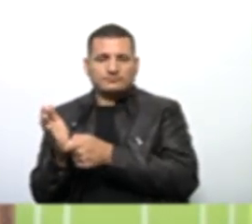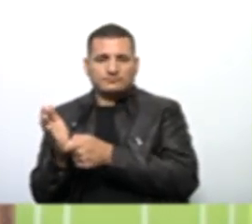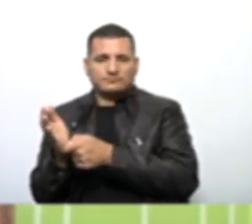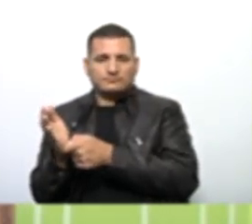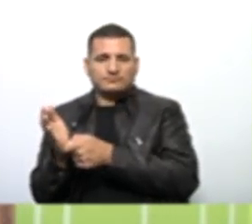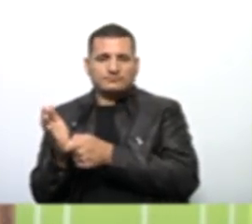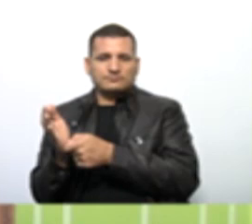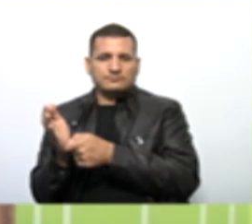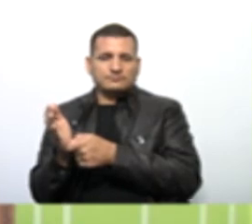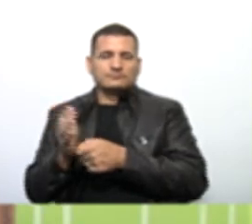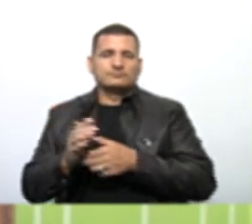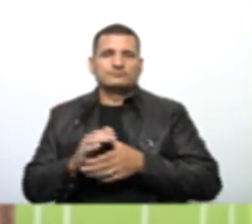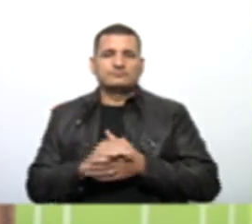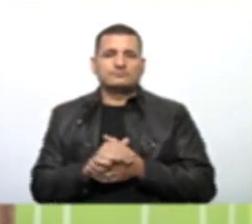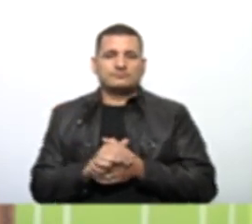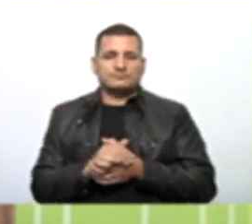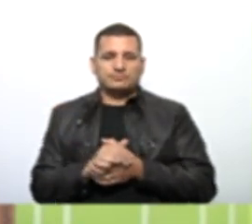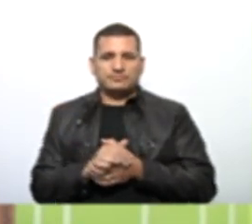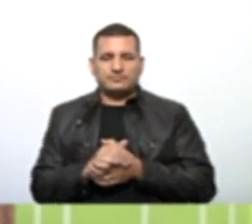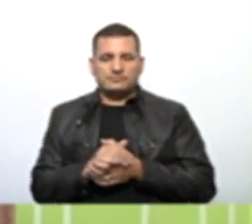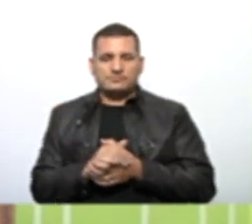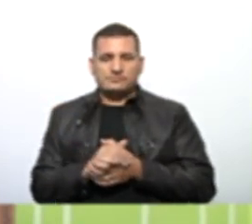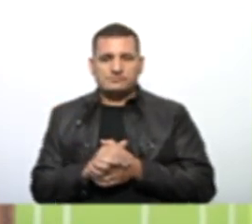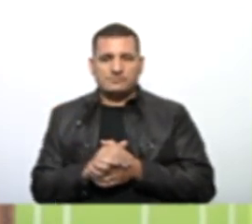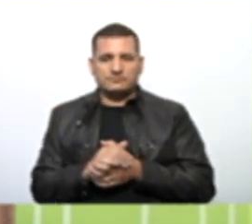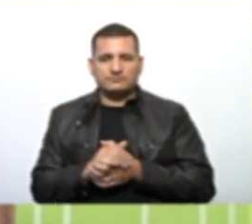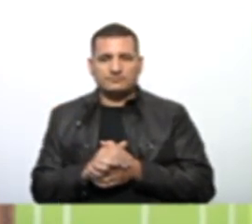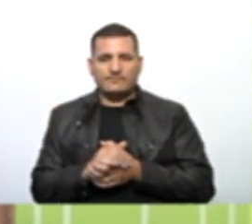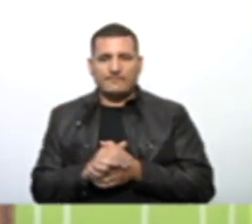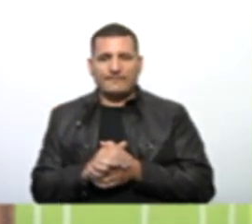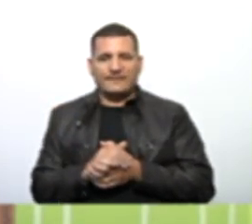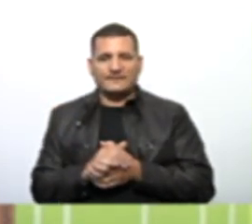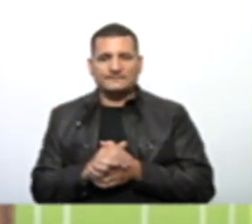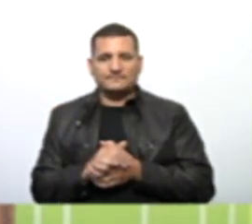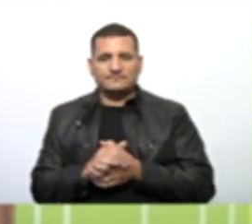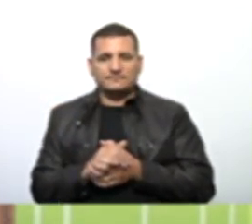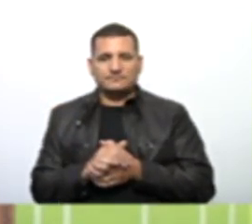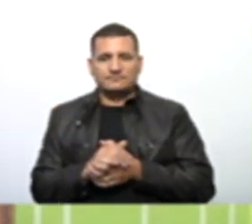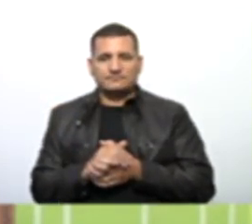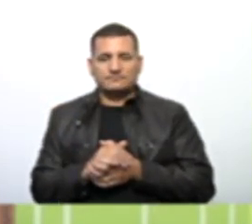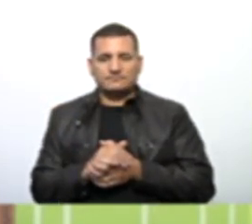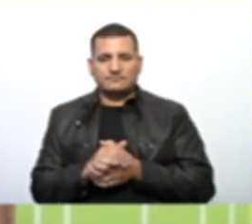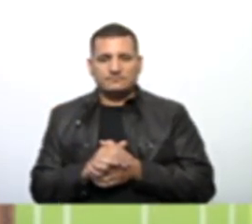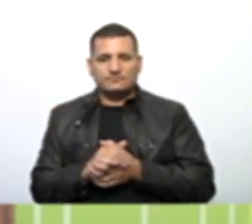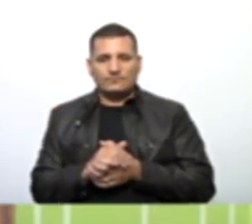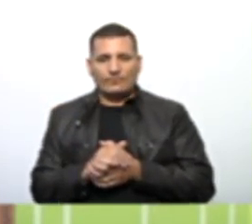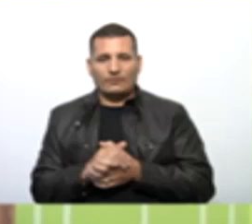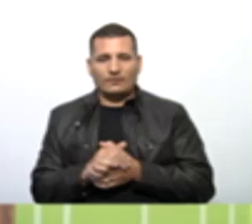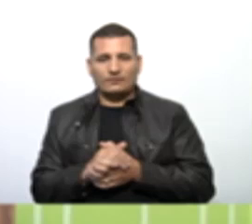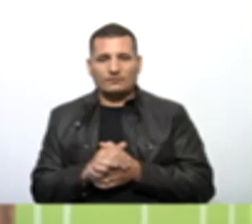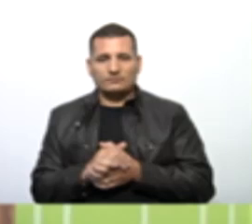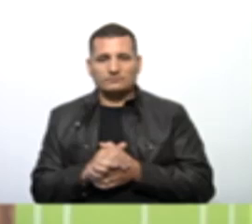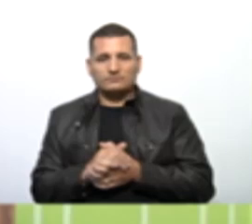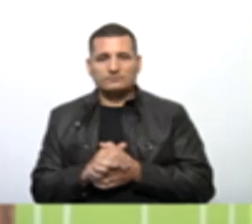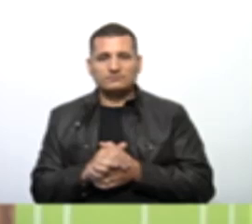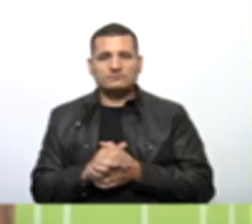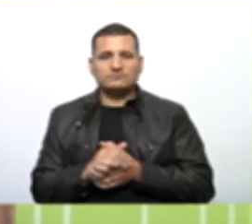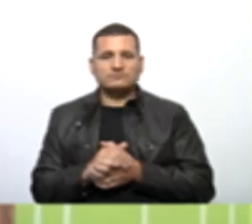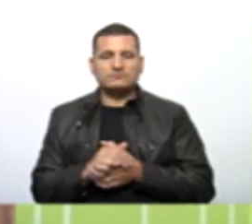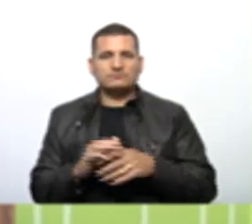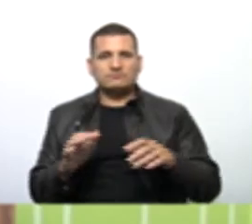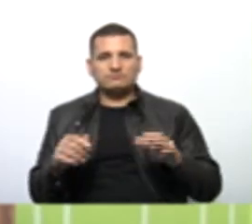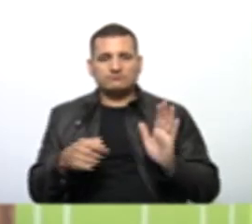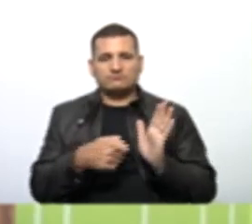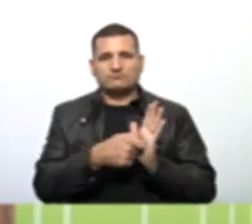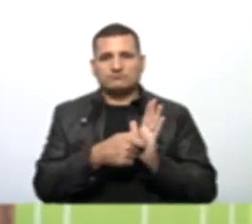computador e coloquei no outro computador direto na placa de rede sem necessidade de um outro equipamento é uma ligação ok